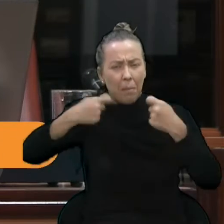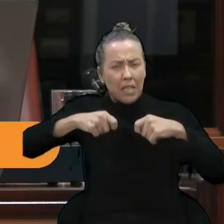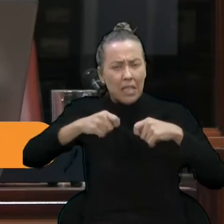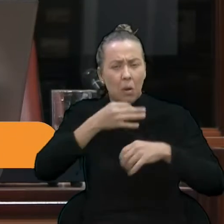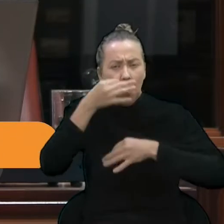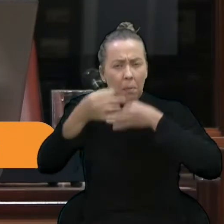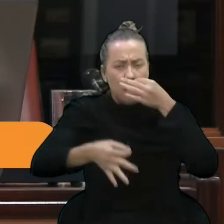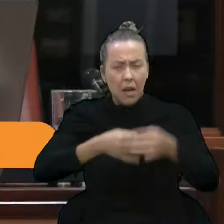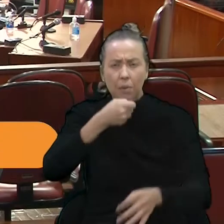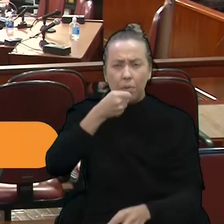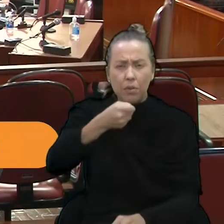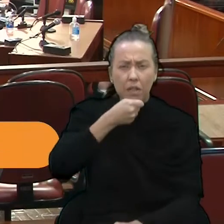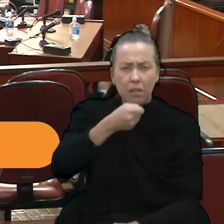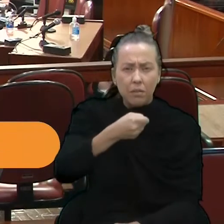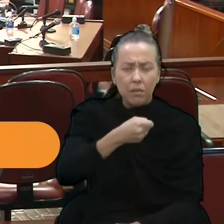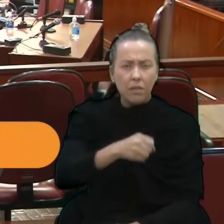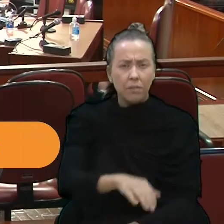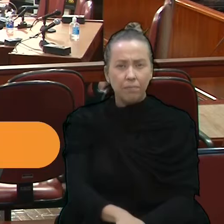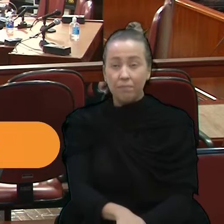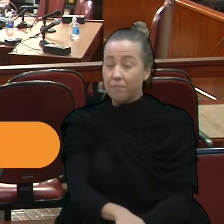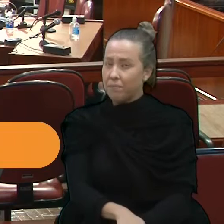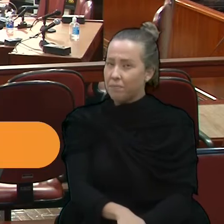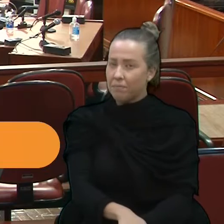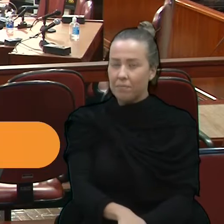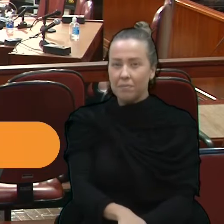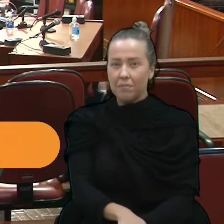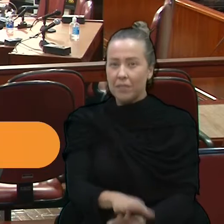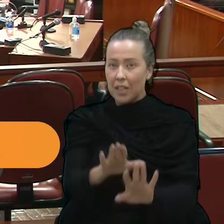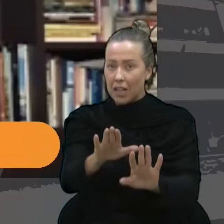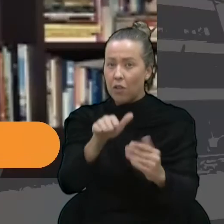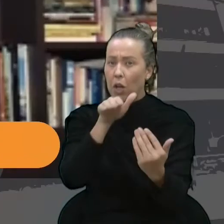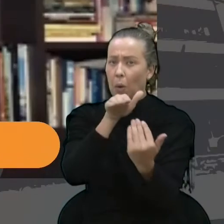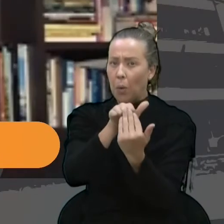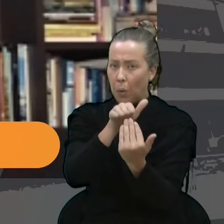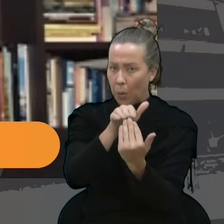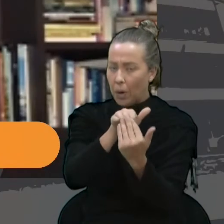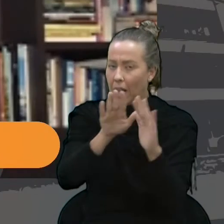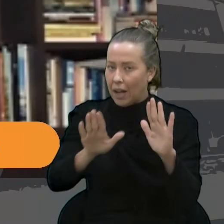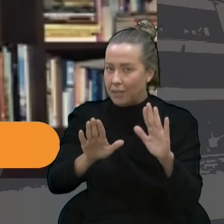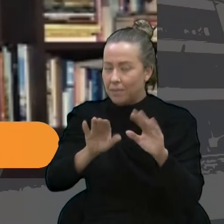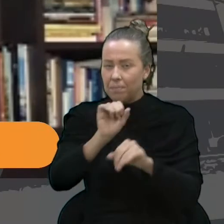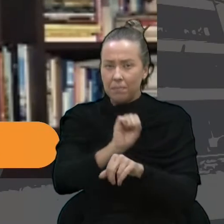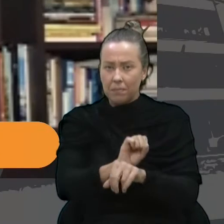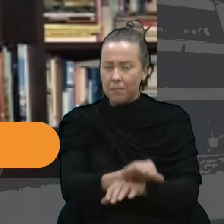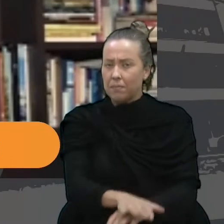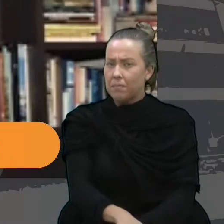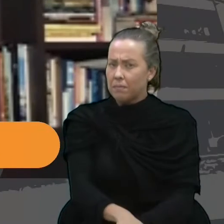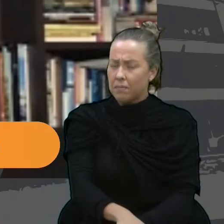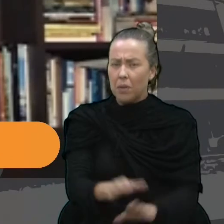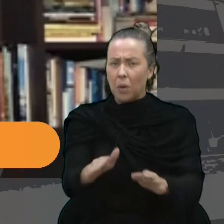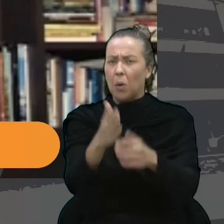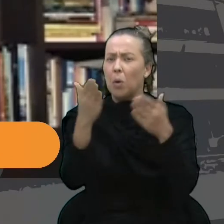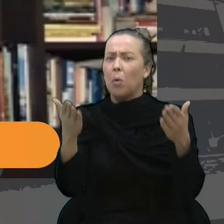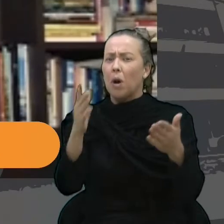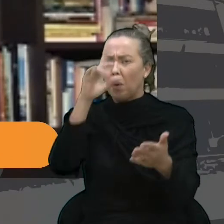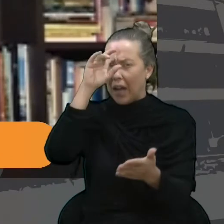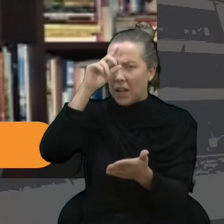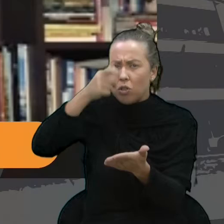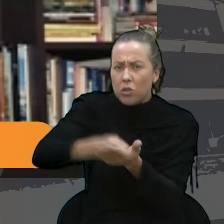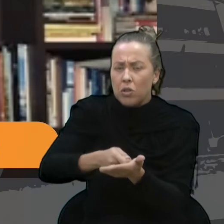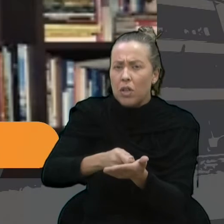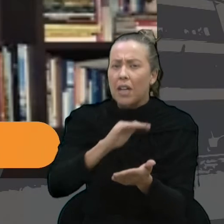comunicadores? Espera aí, eu vou ter que concordar com o enunciado, né? Qual foi a ditadura que